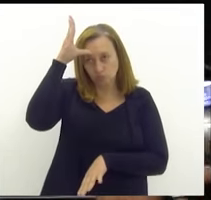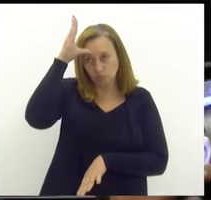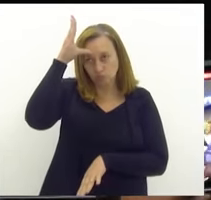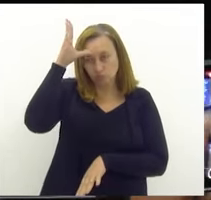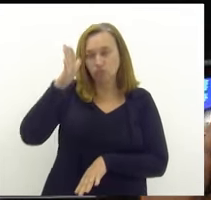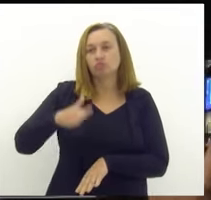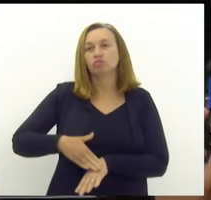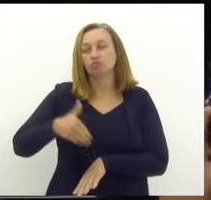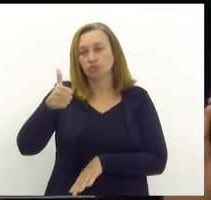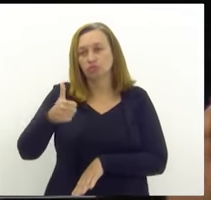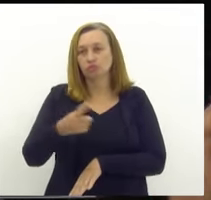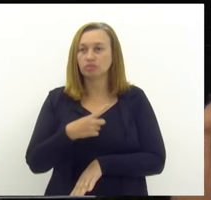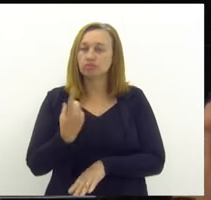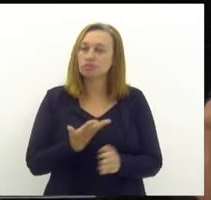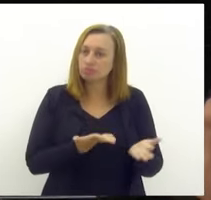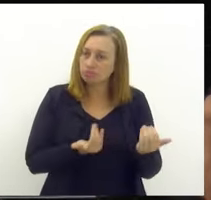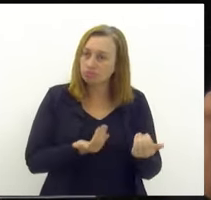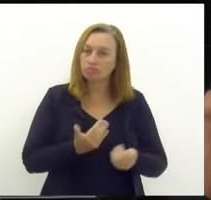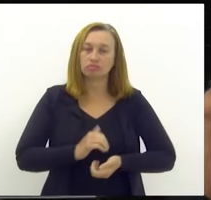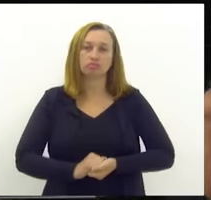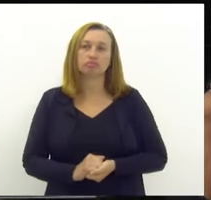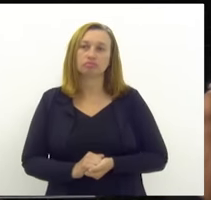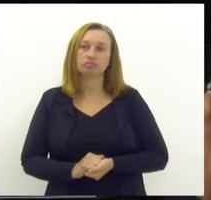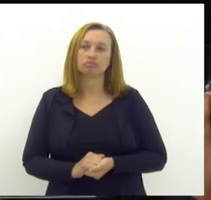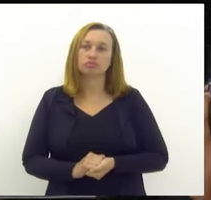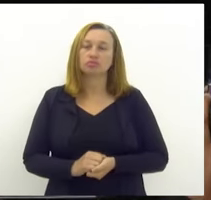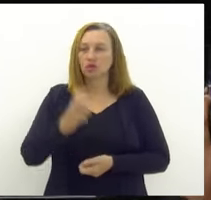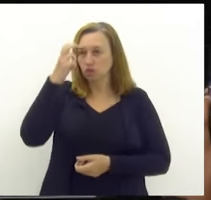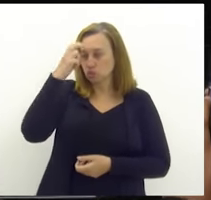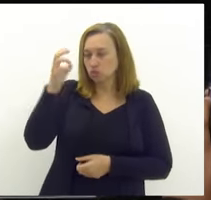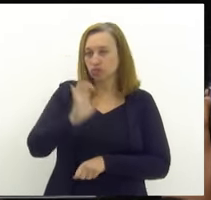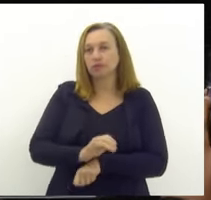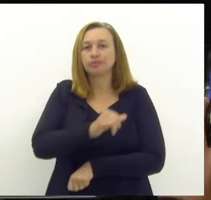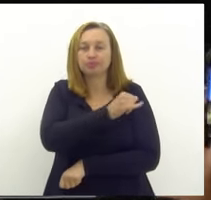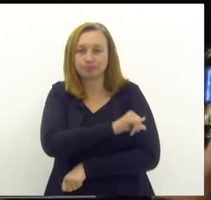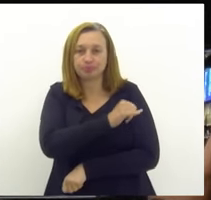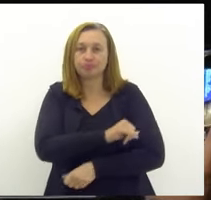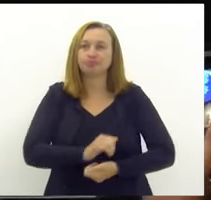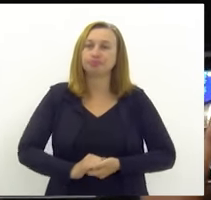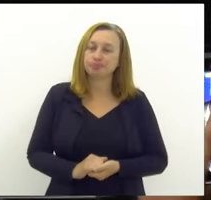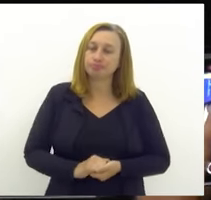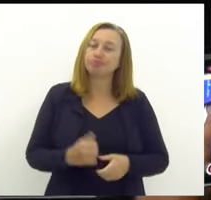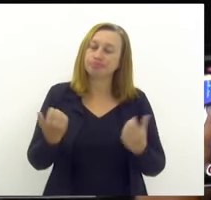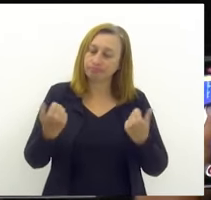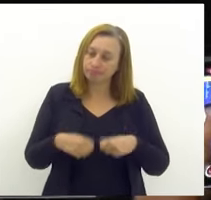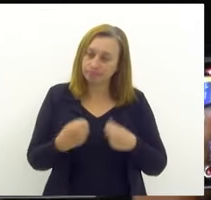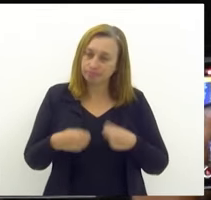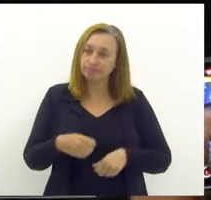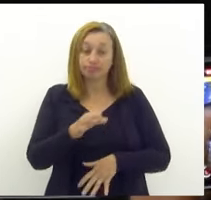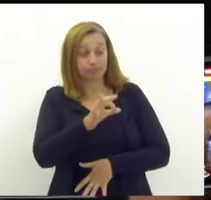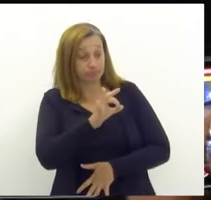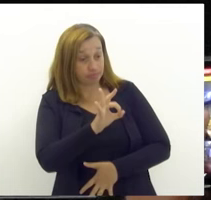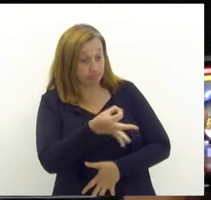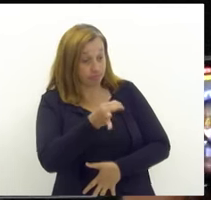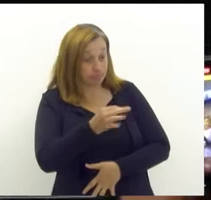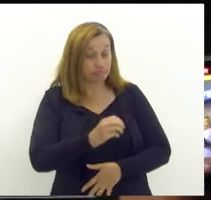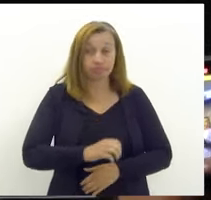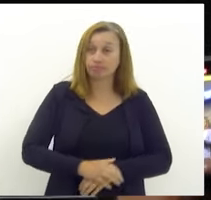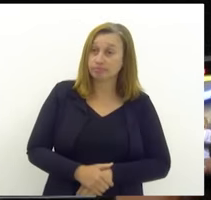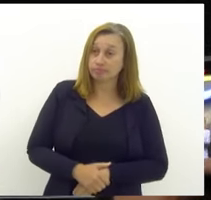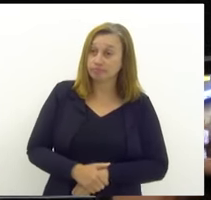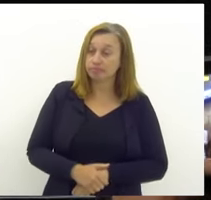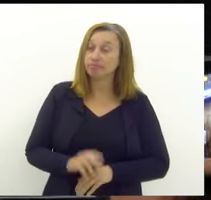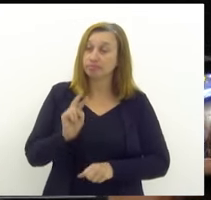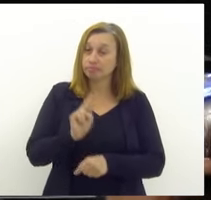dignidade paraa nossa juventude que é a cultura do Estado do Rio de Janeiro que precisa evidentemente ser